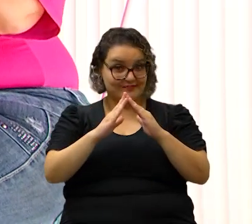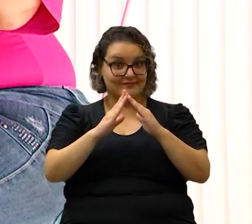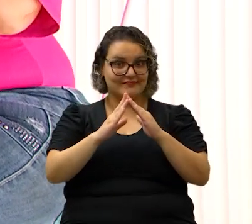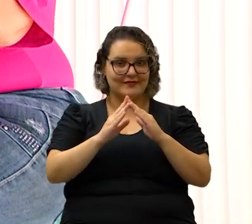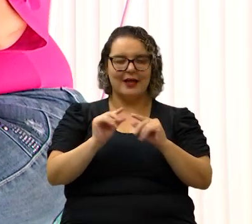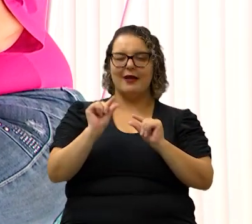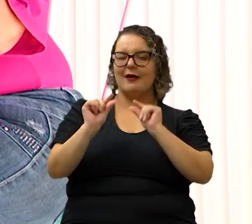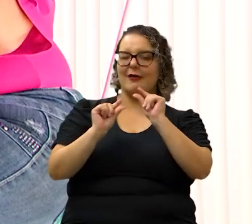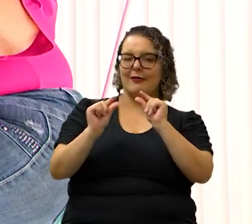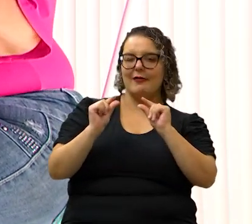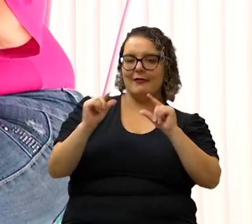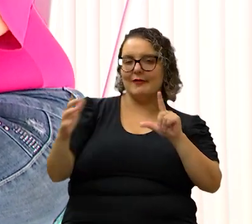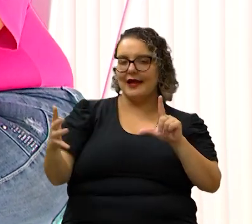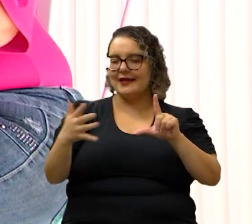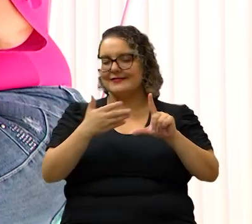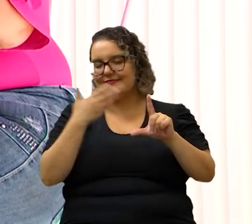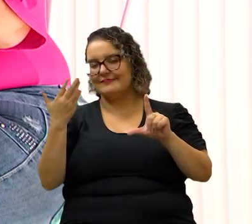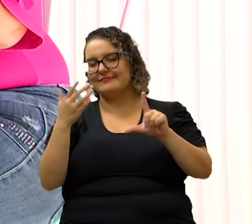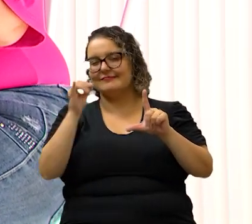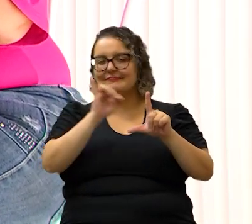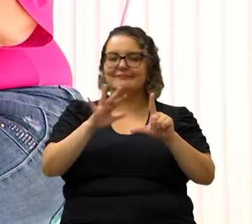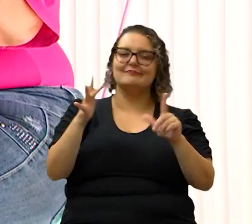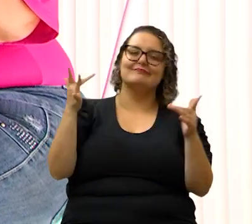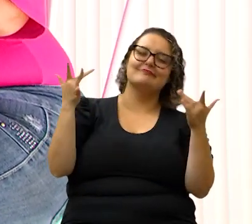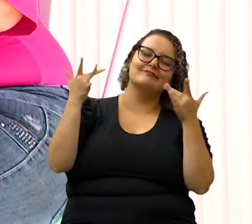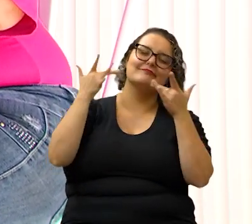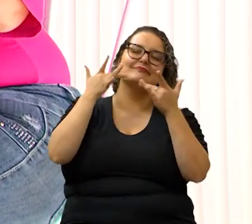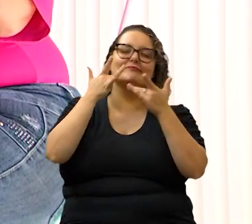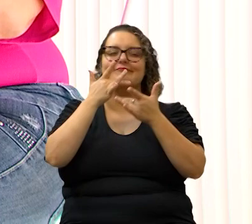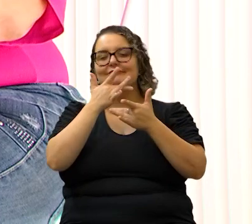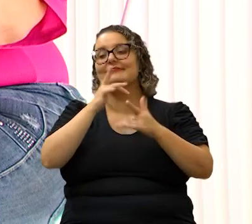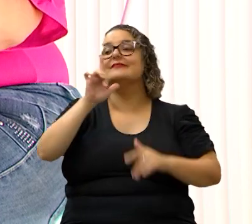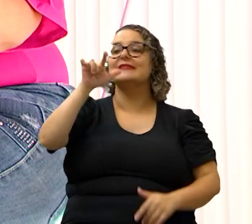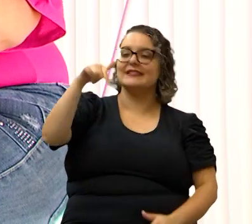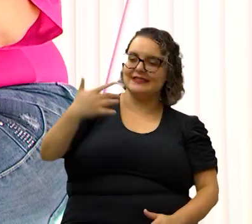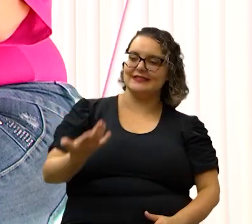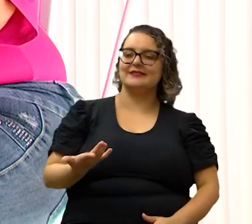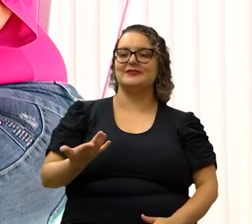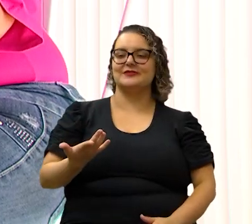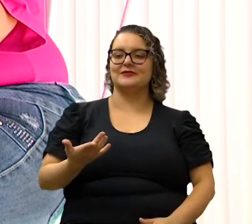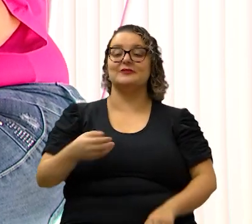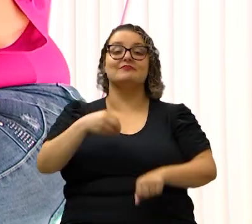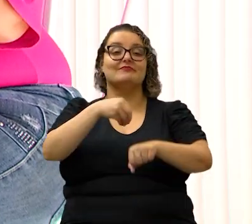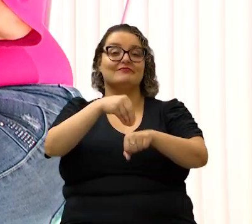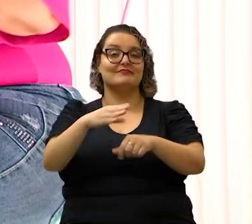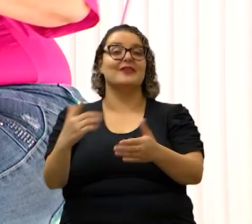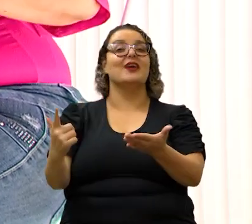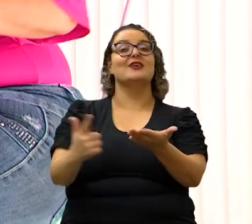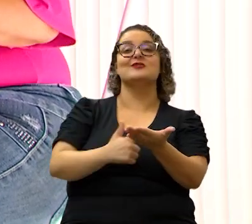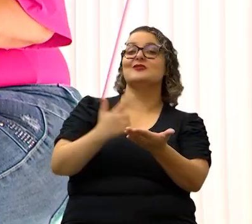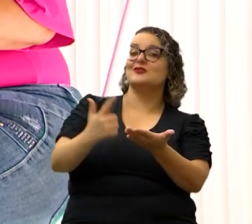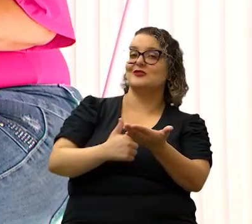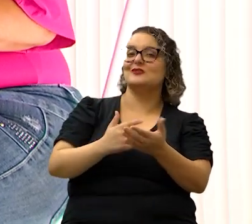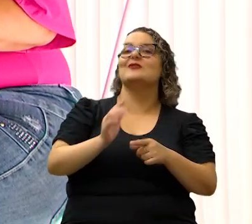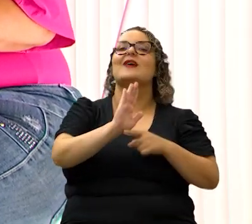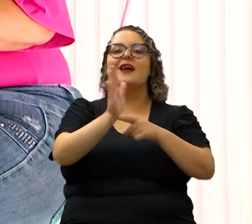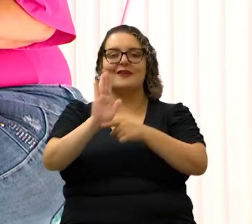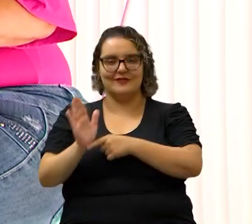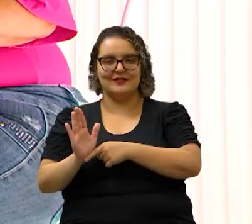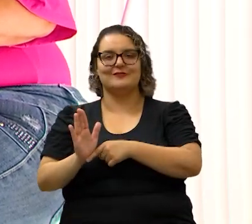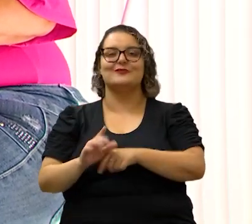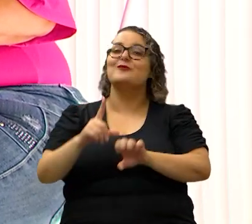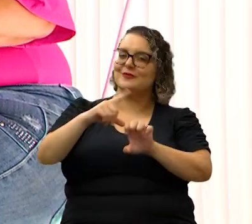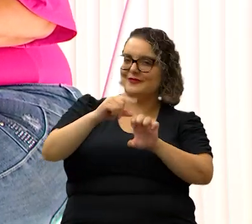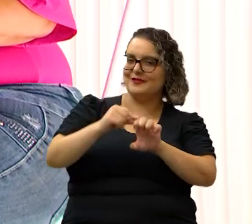você que está em casa, agora um pequeno clipe com essas gostosuras e depois as dicas de livros